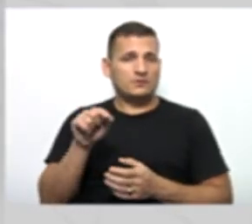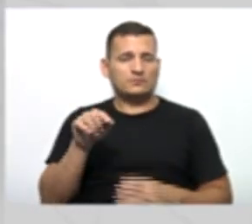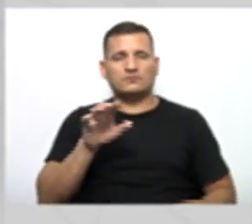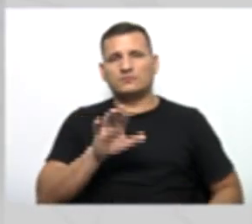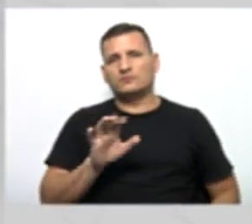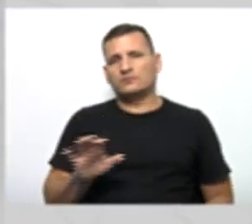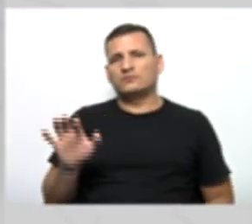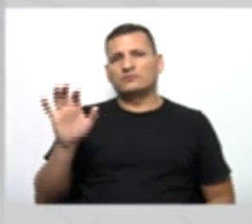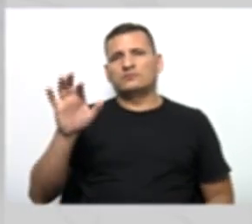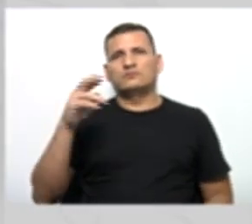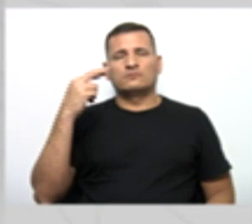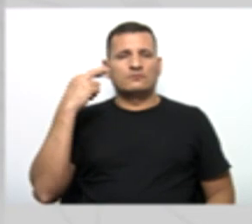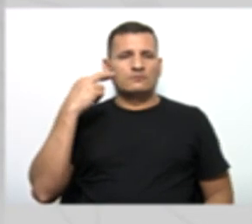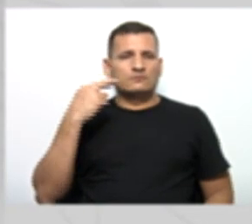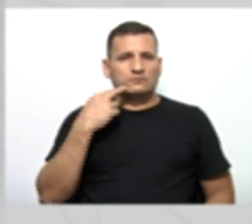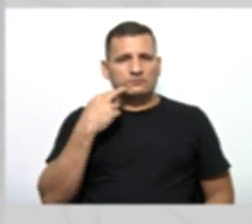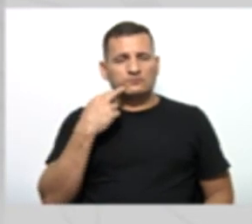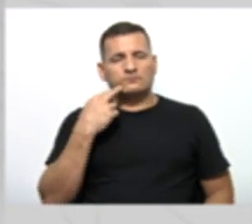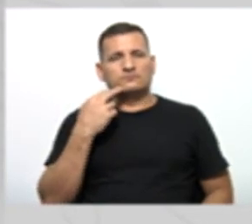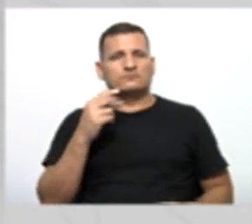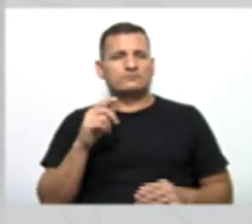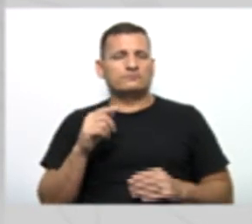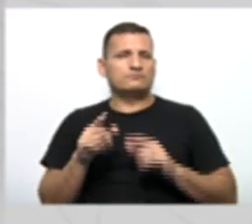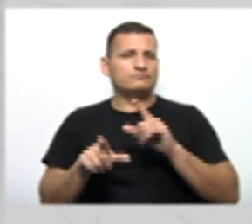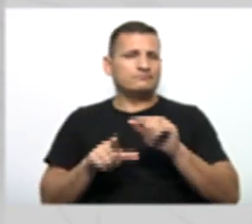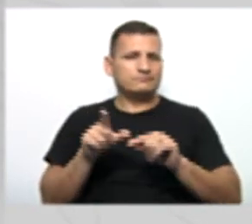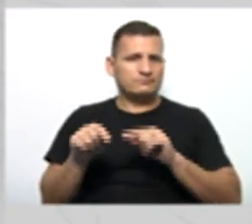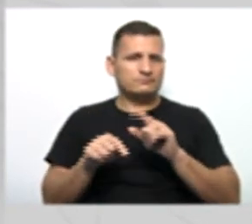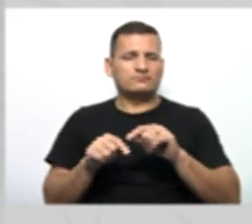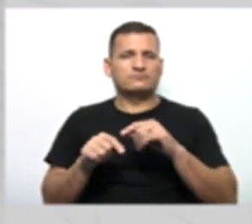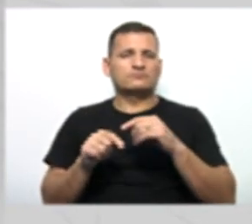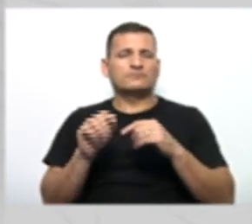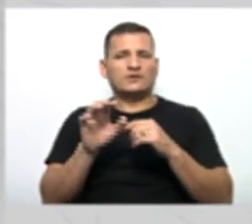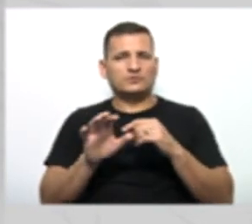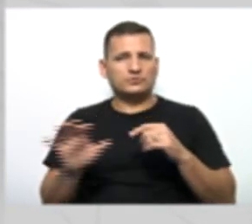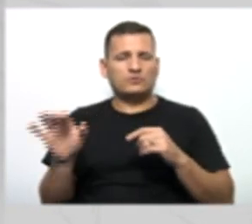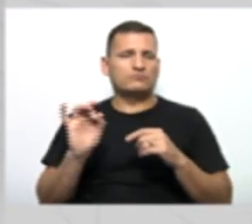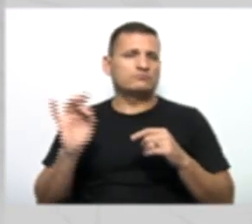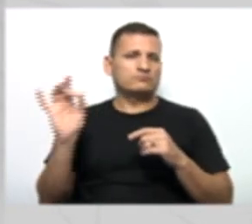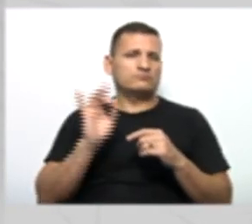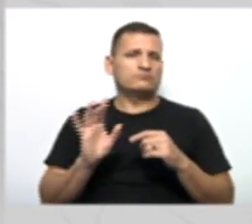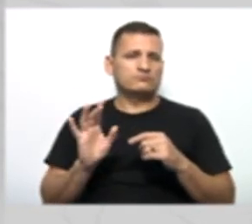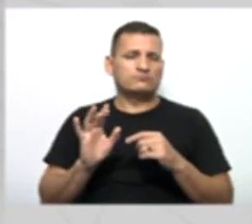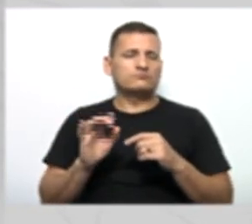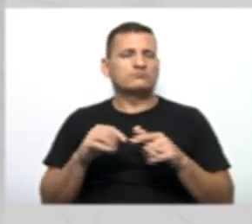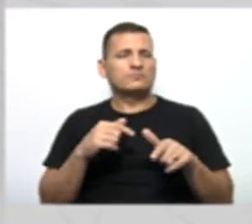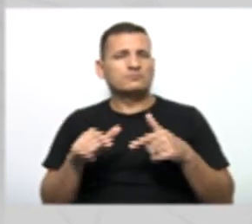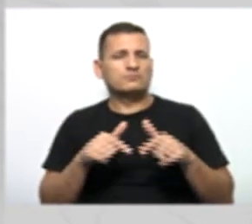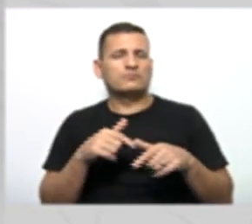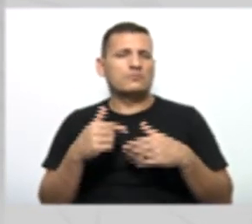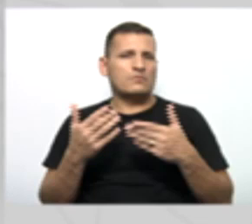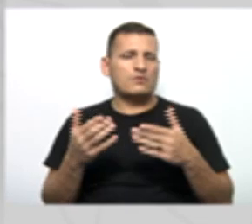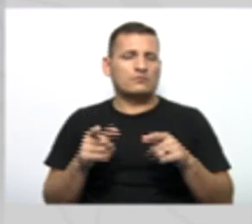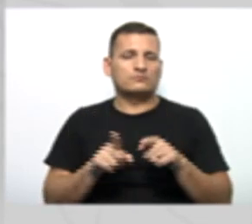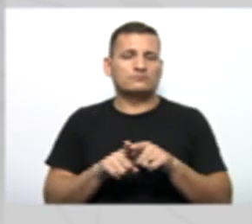as atividades que devem ser prioritariamente desenvolvidas em cada região e também foi